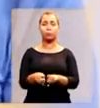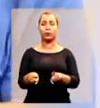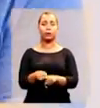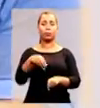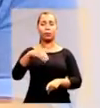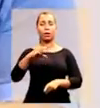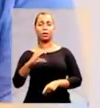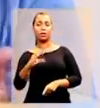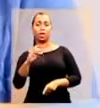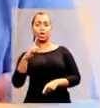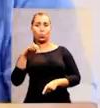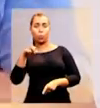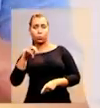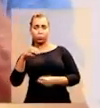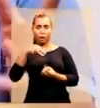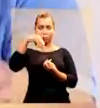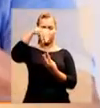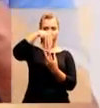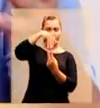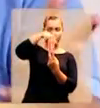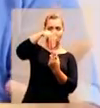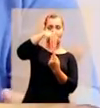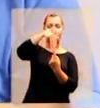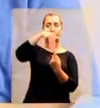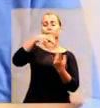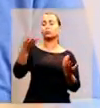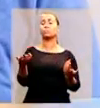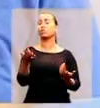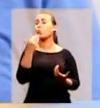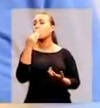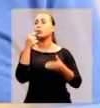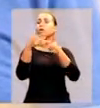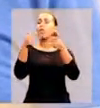da McDonald's, do Donuts, sei lá,